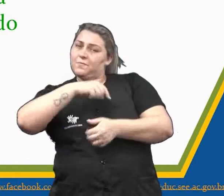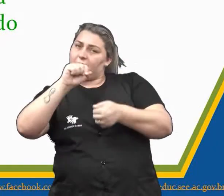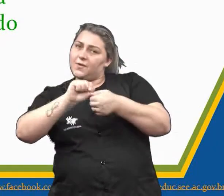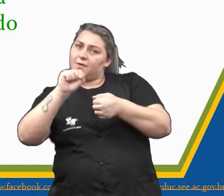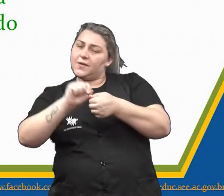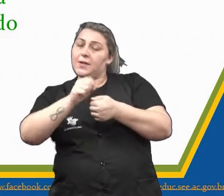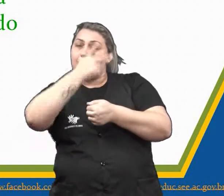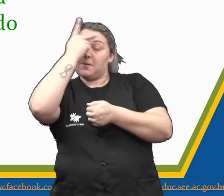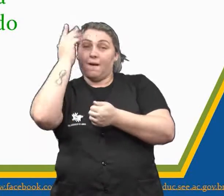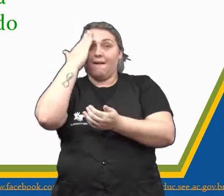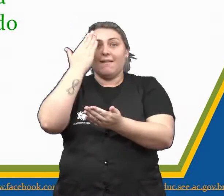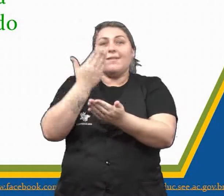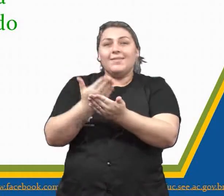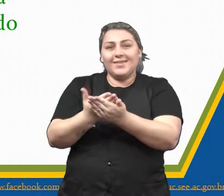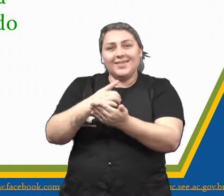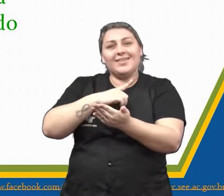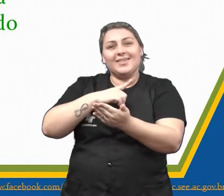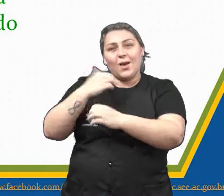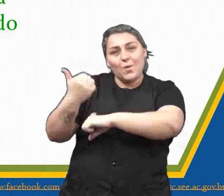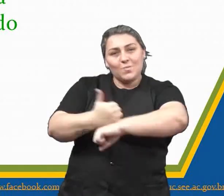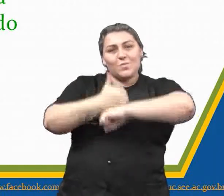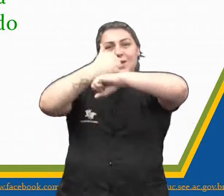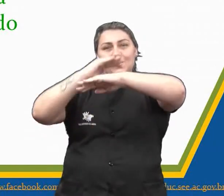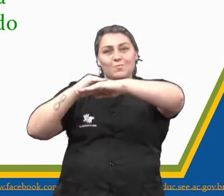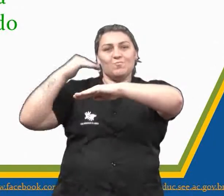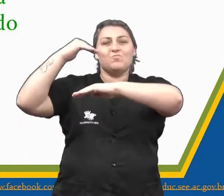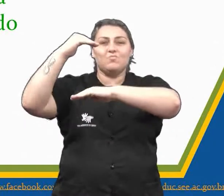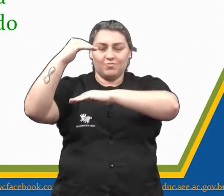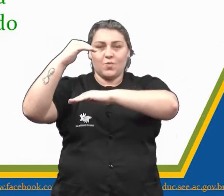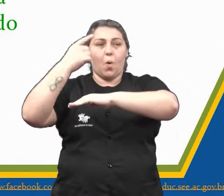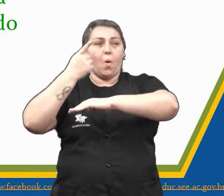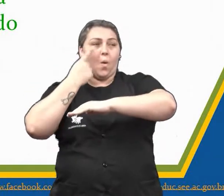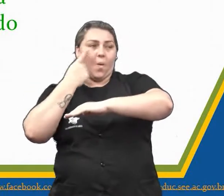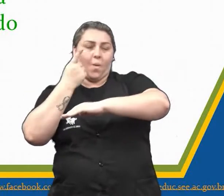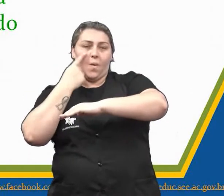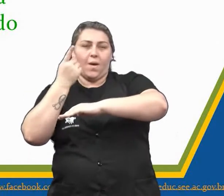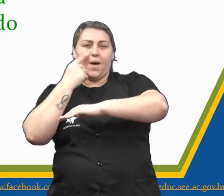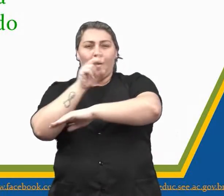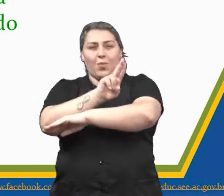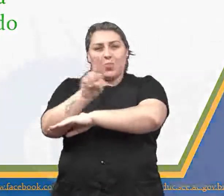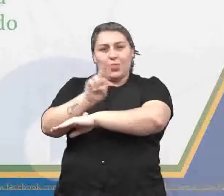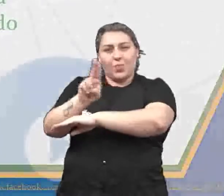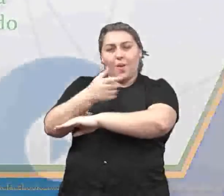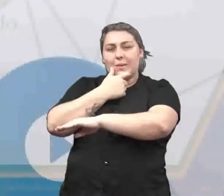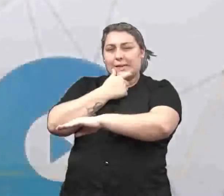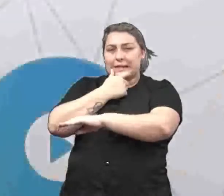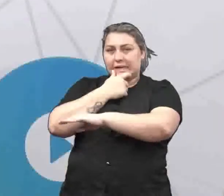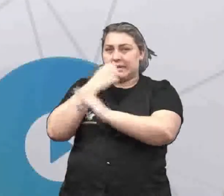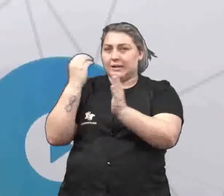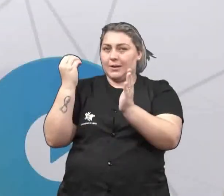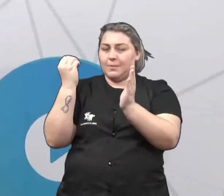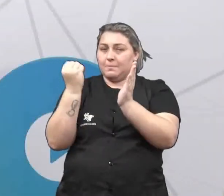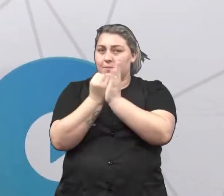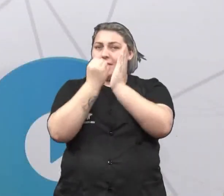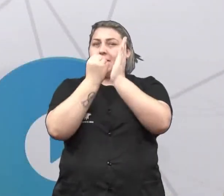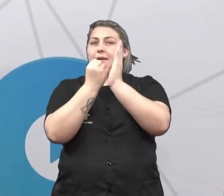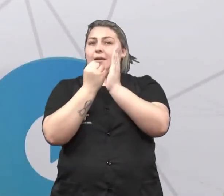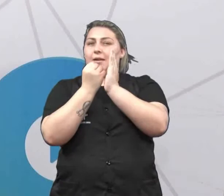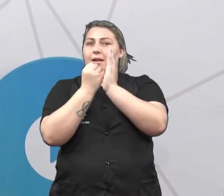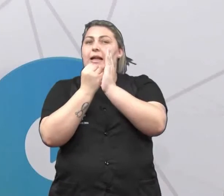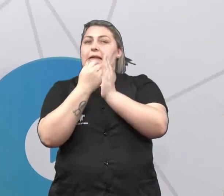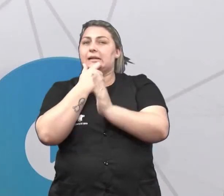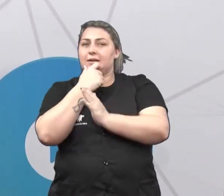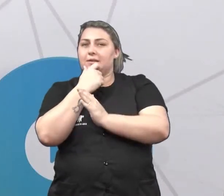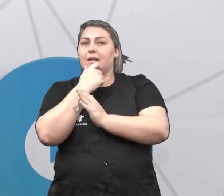que o consumidor acredite que tenha certa qualidade superior. Então você olha lá o nome da marca em inglês, olha o slogan em inglês,